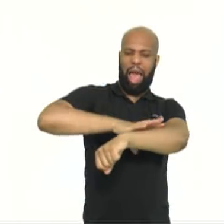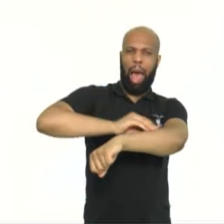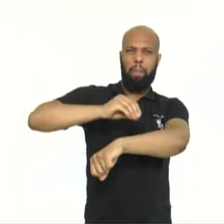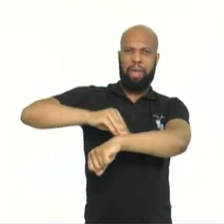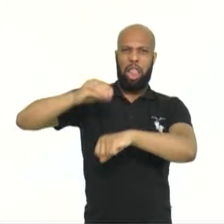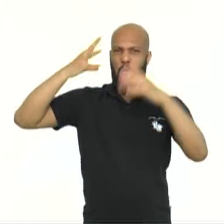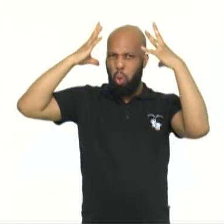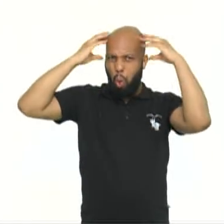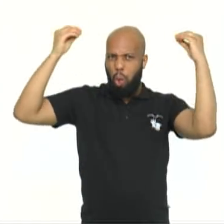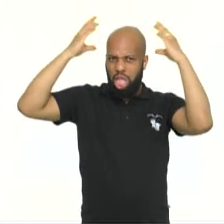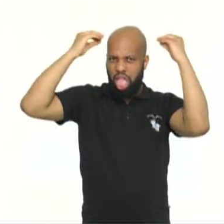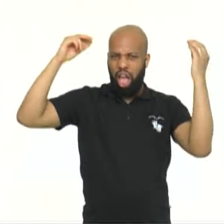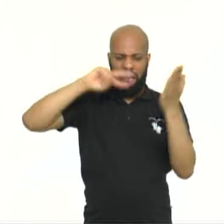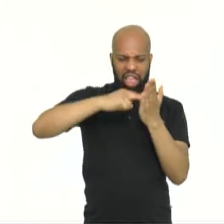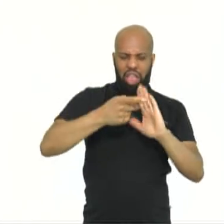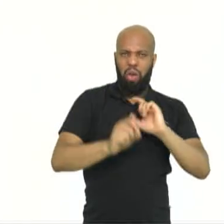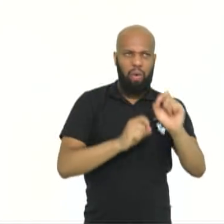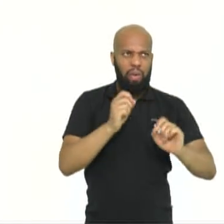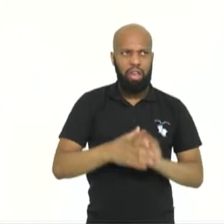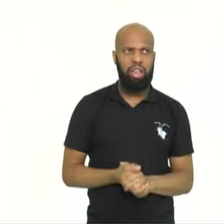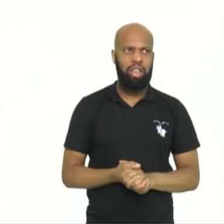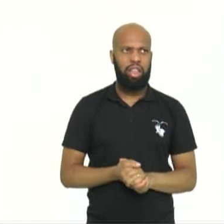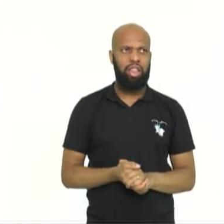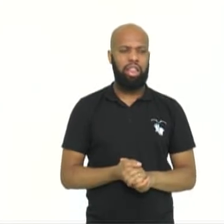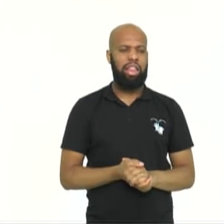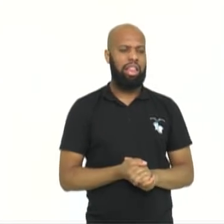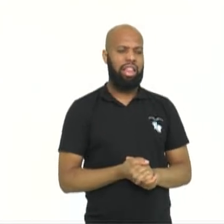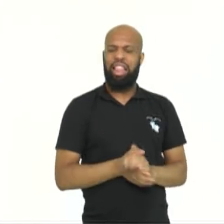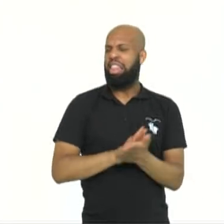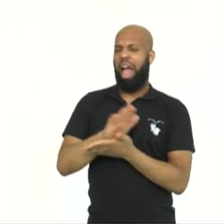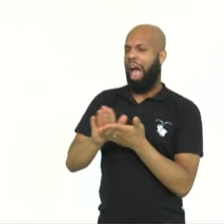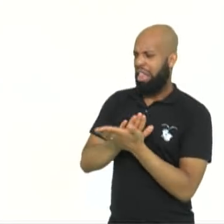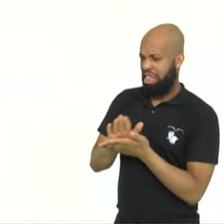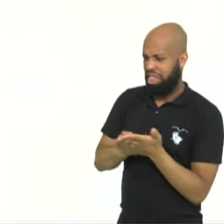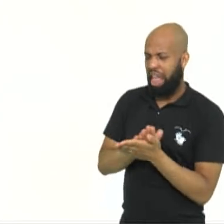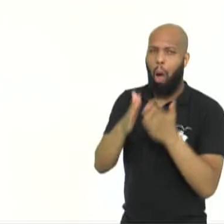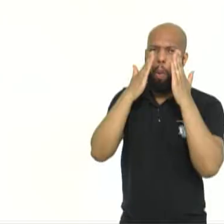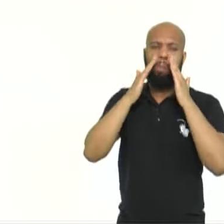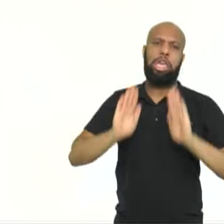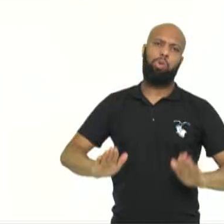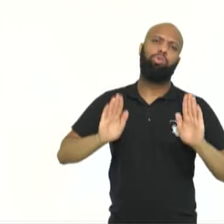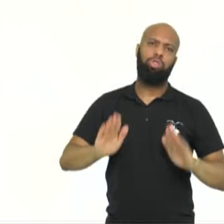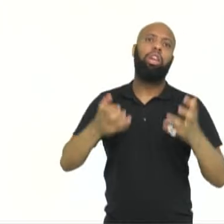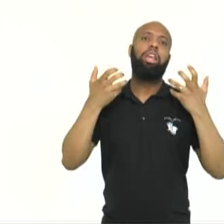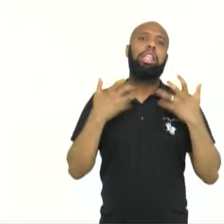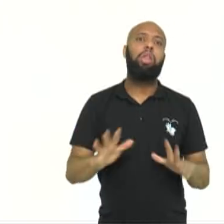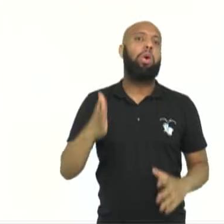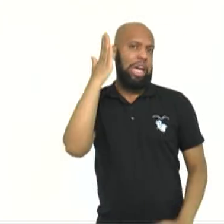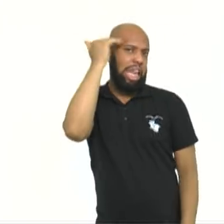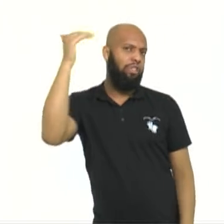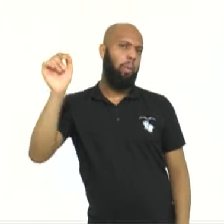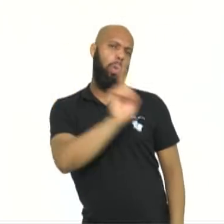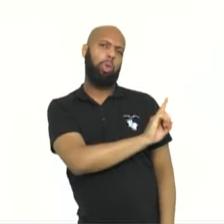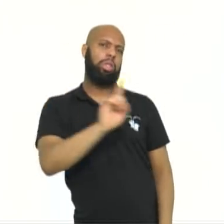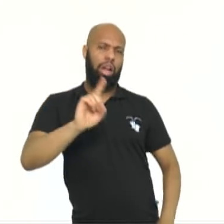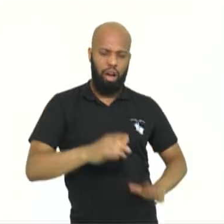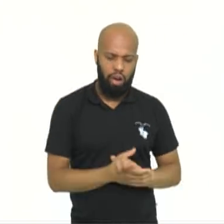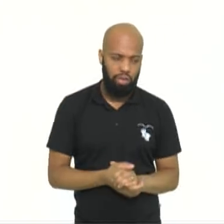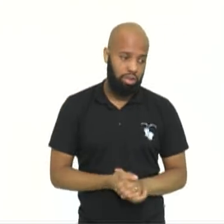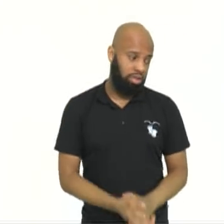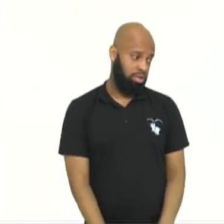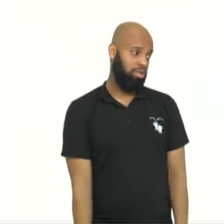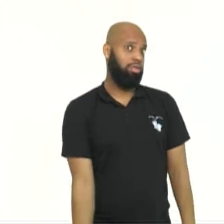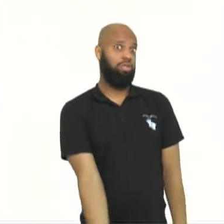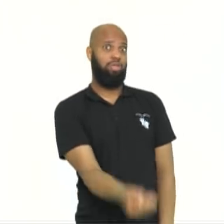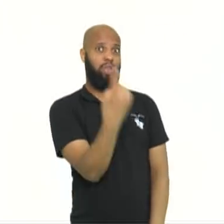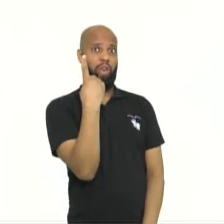olha aqui, ó. Nada, além de tudo, era humilde, não queria publicidade não. Vixe,